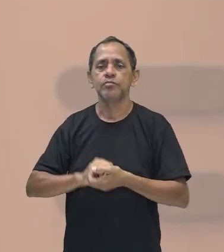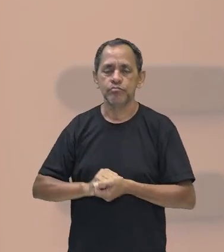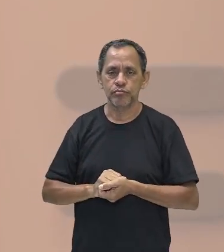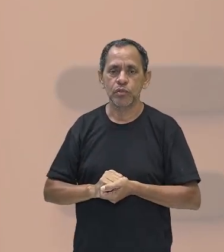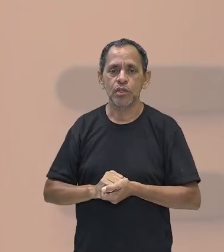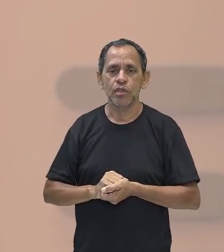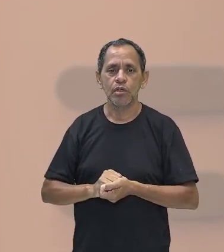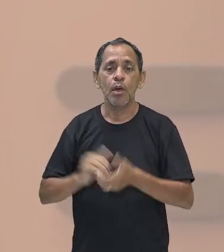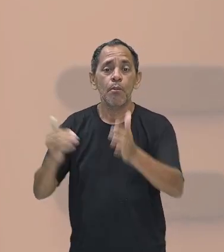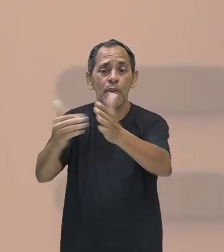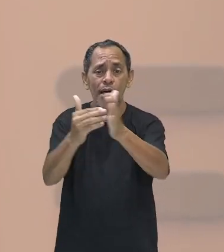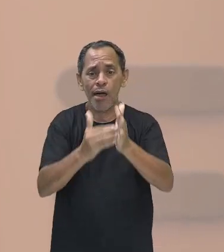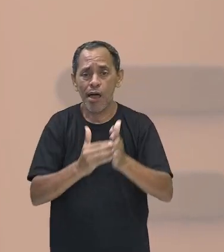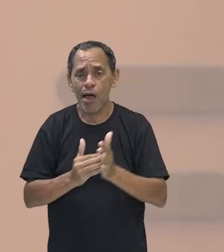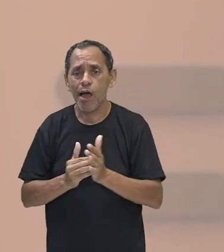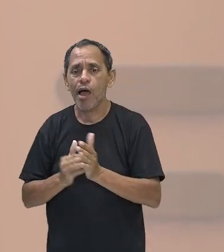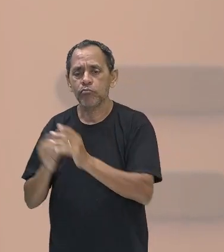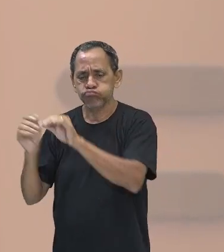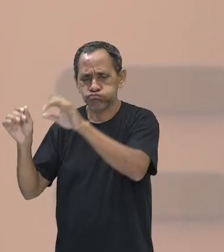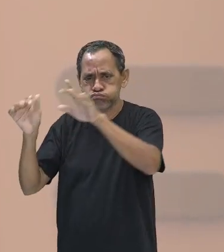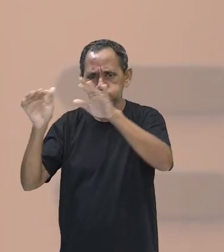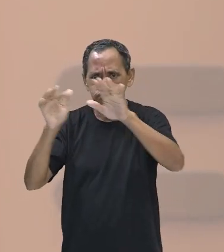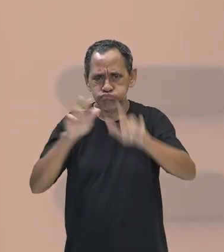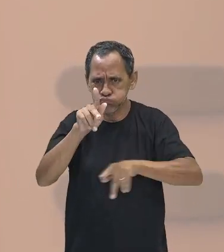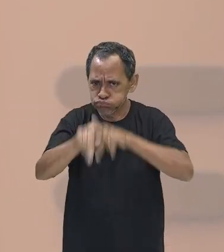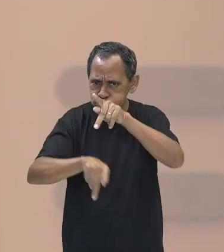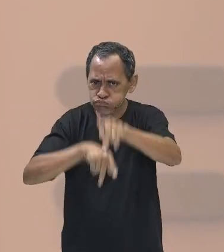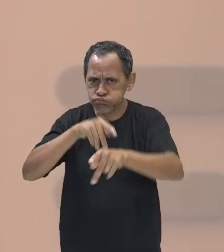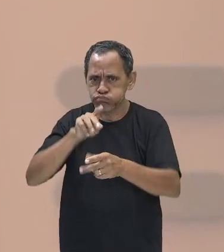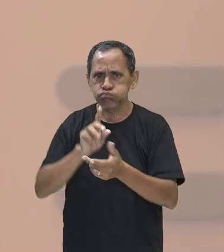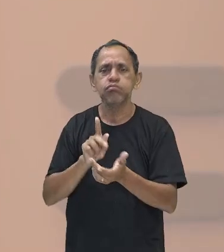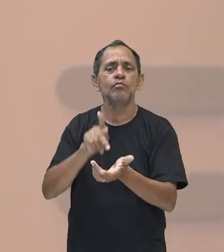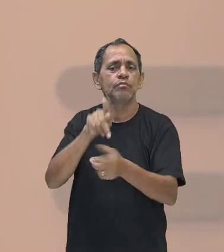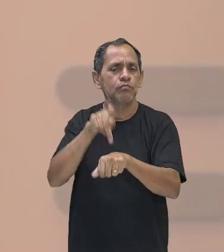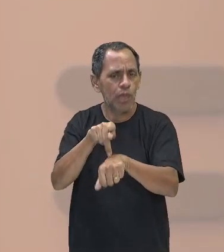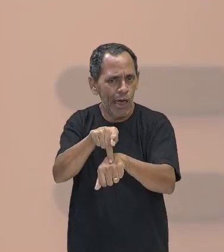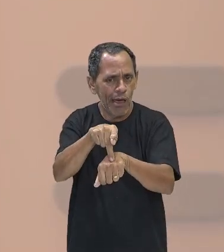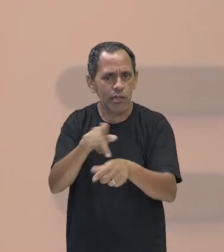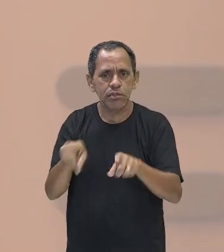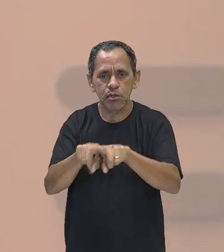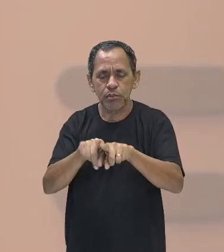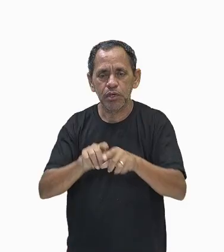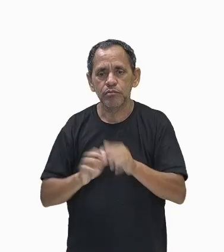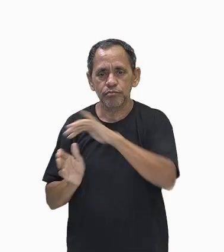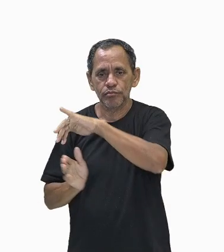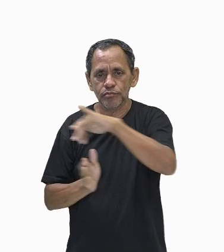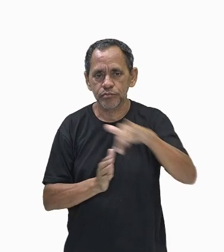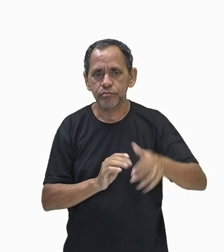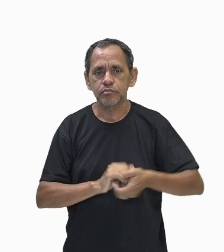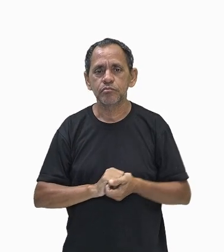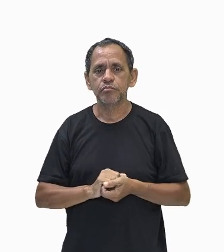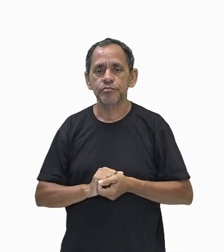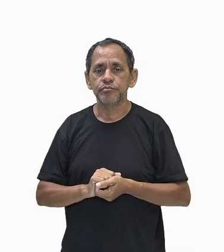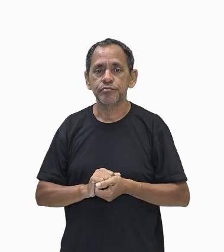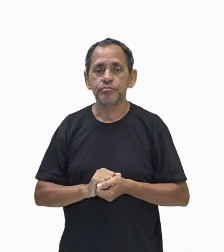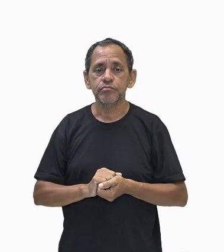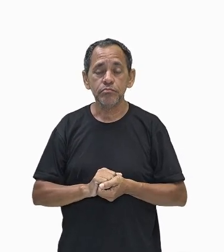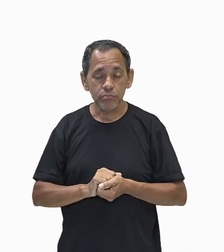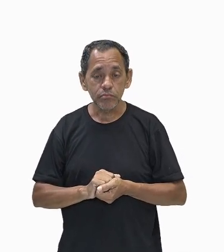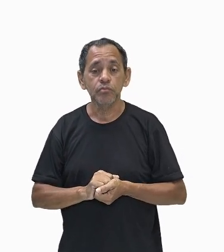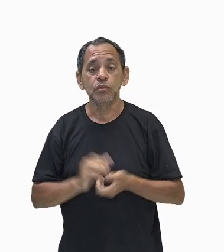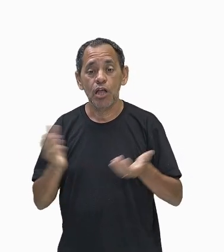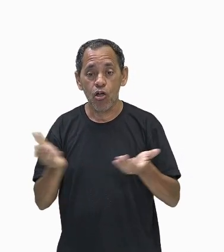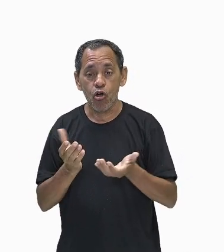não é mesmo? Essa vinda, então, dos povos persas. Vamos, então, falar agora sobre uma liga bem interessante